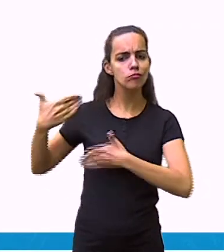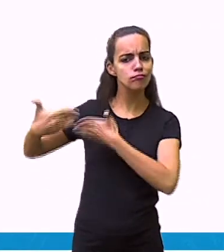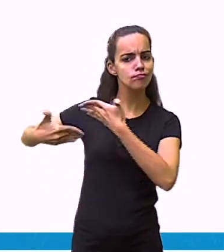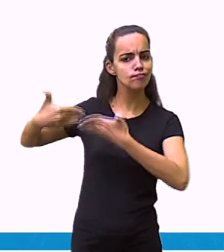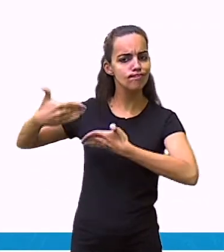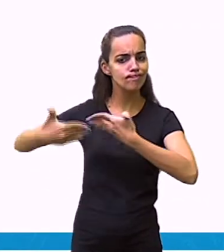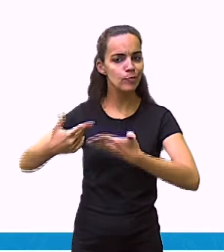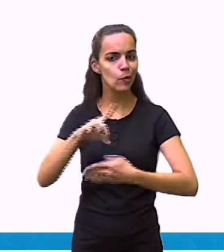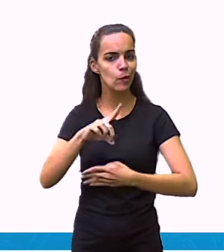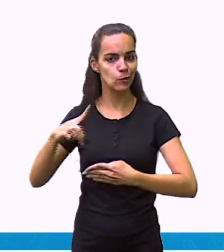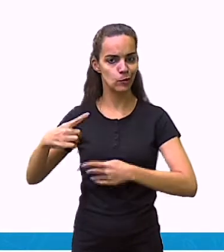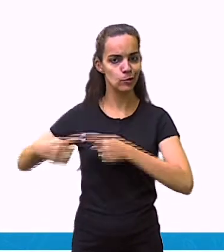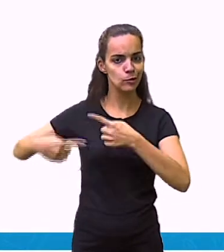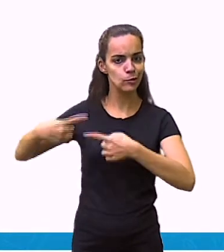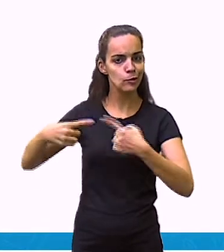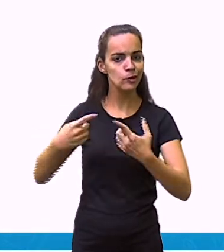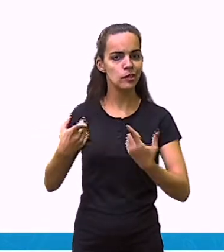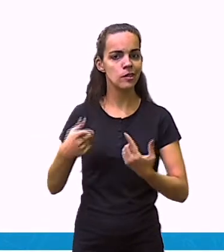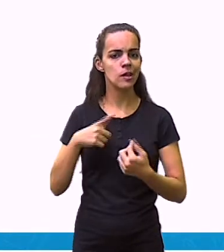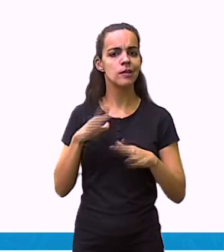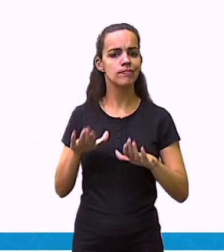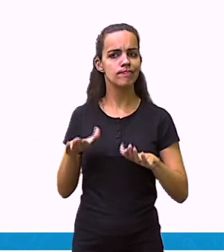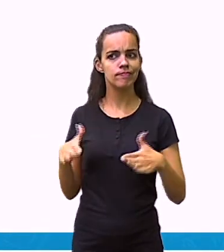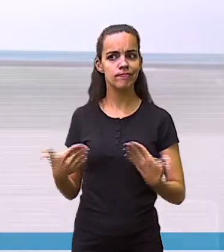dia? Então,